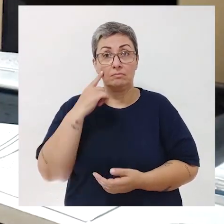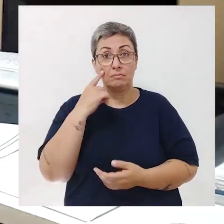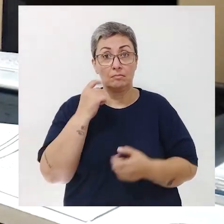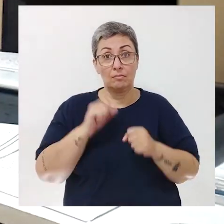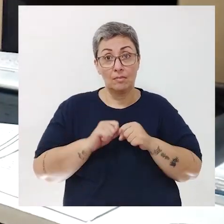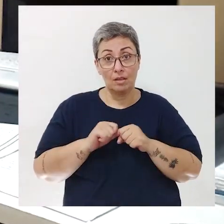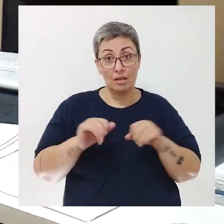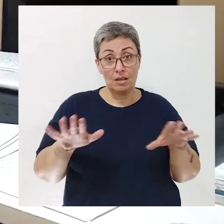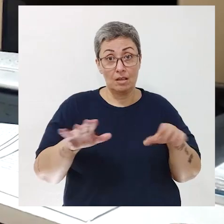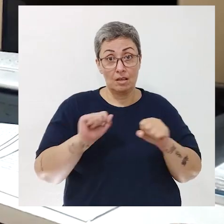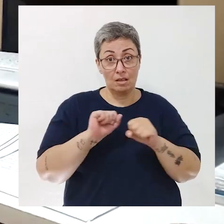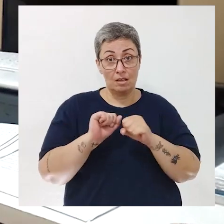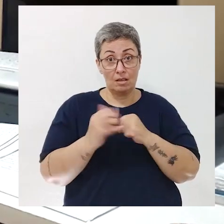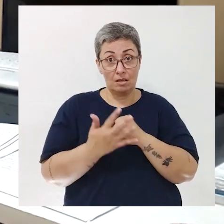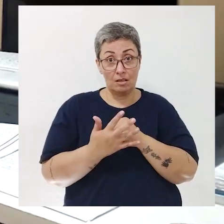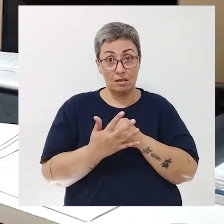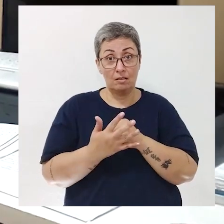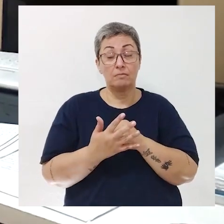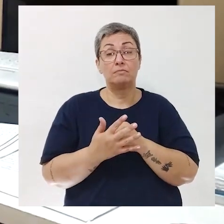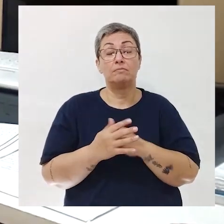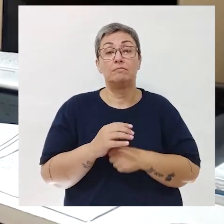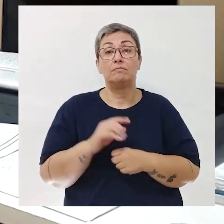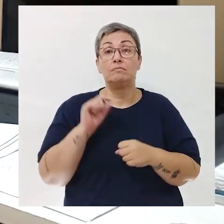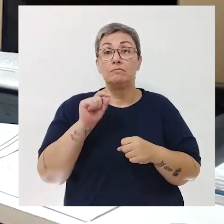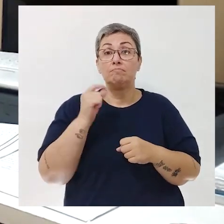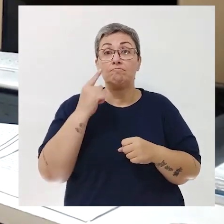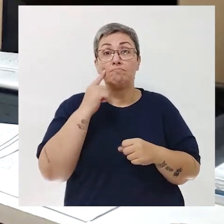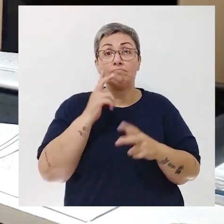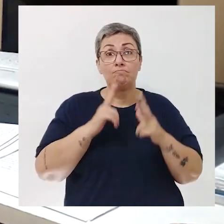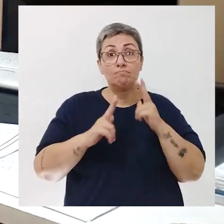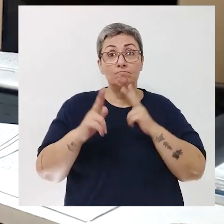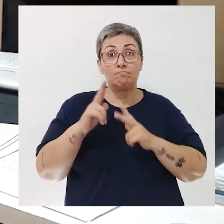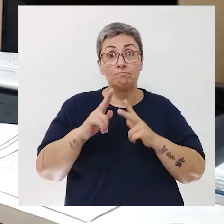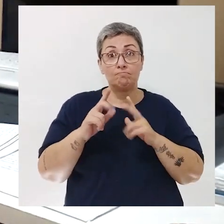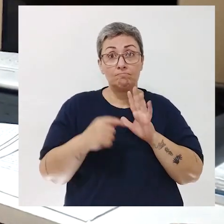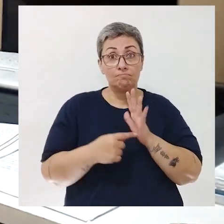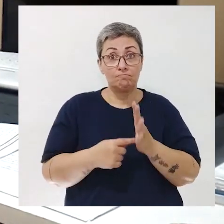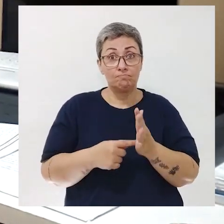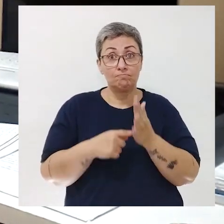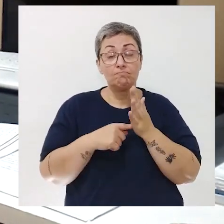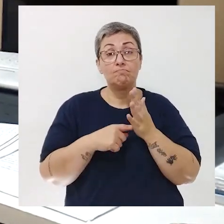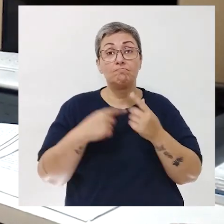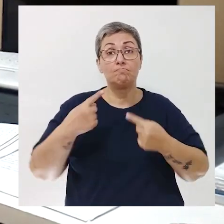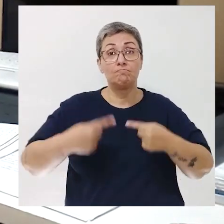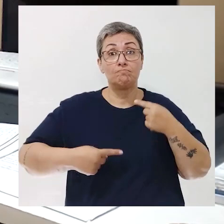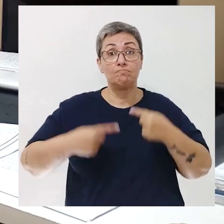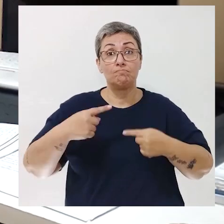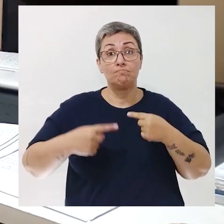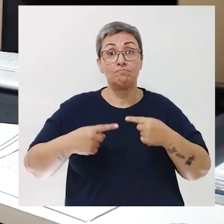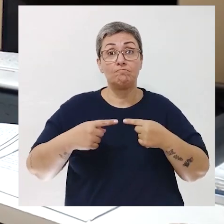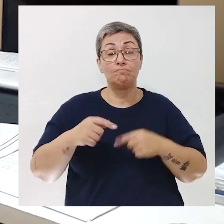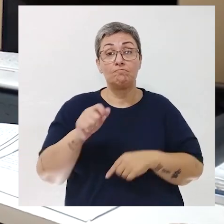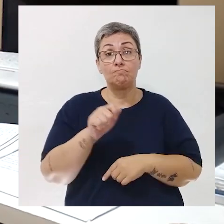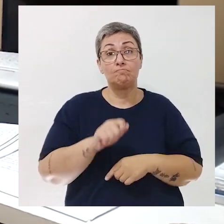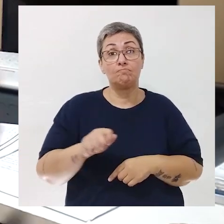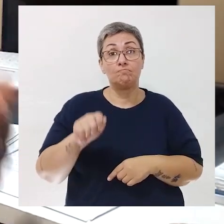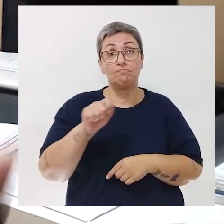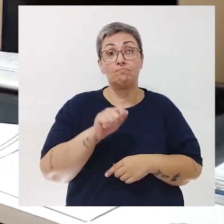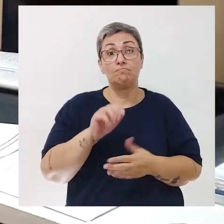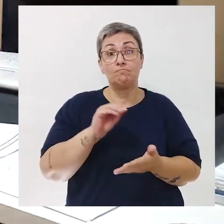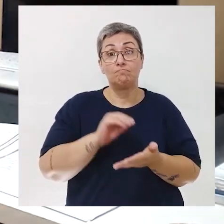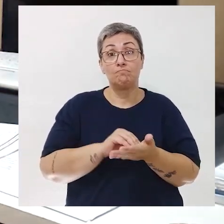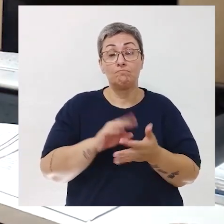A pandemia da Covid-19 nos trouxe à tona a discussão da associação